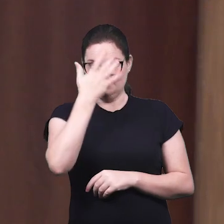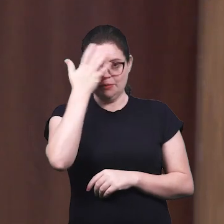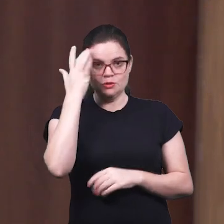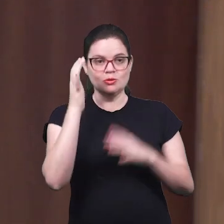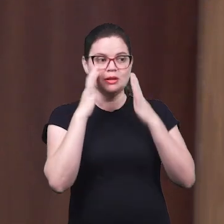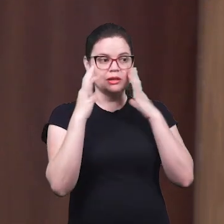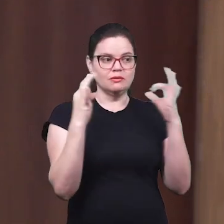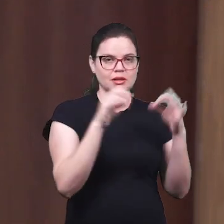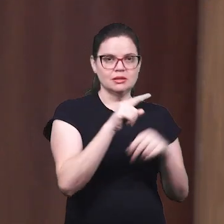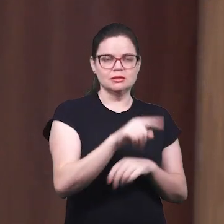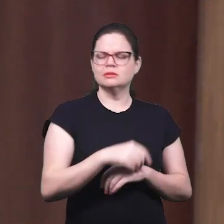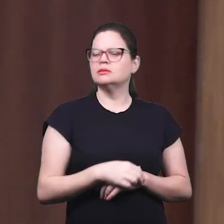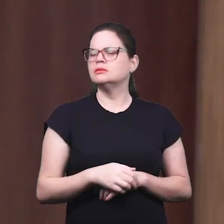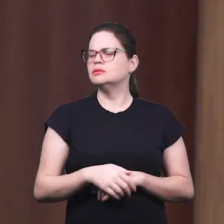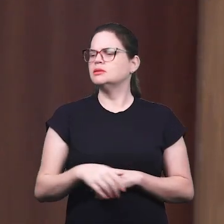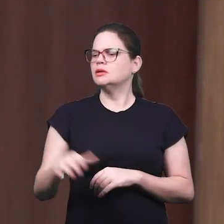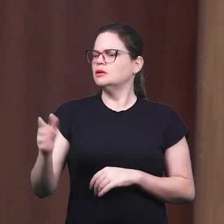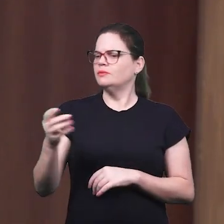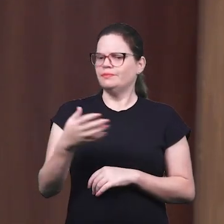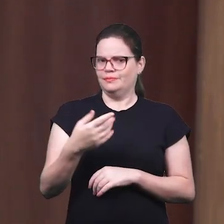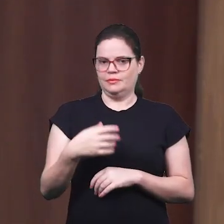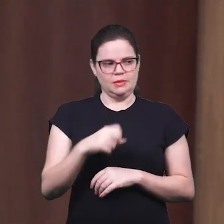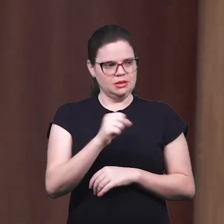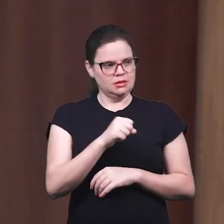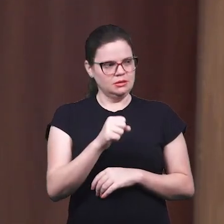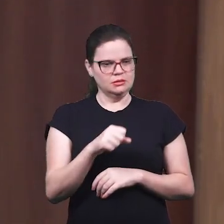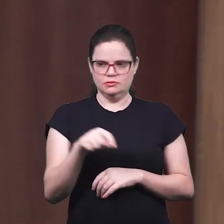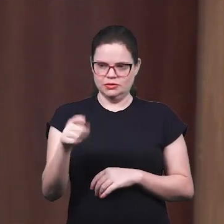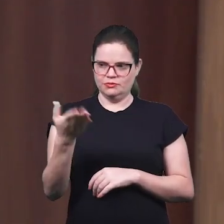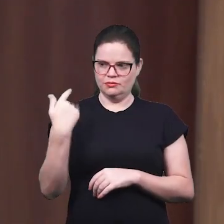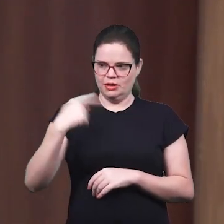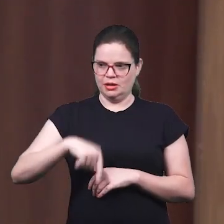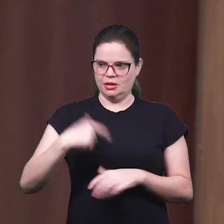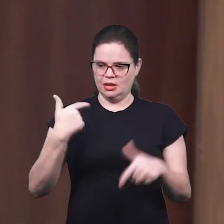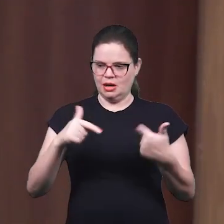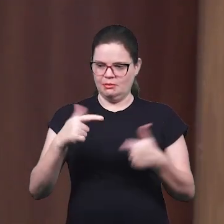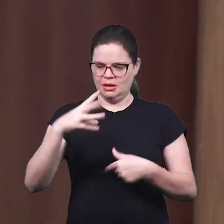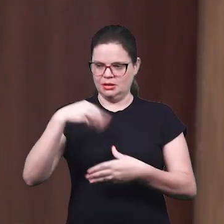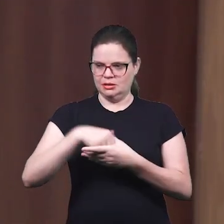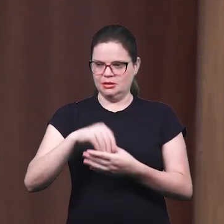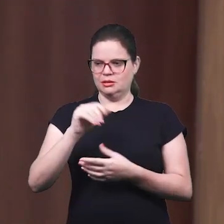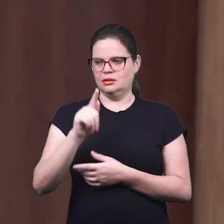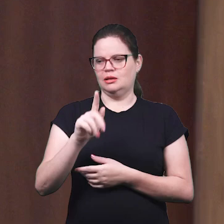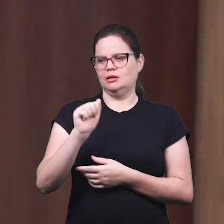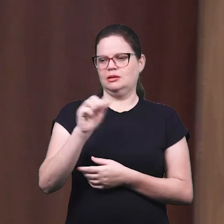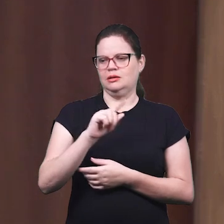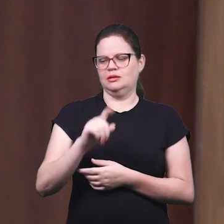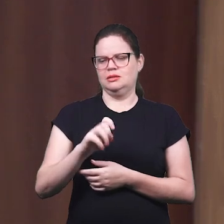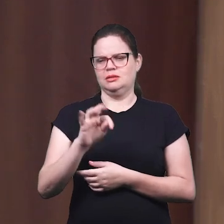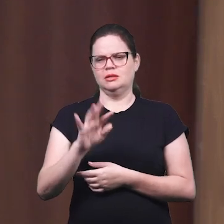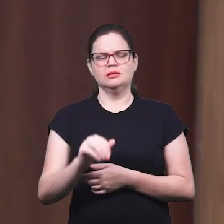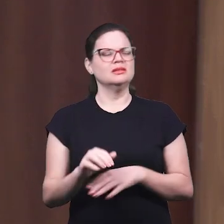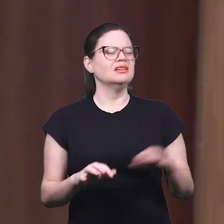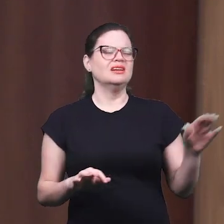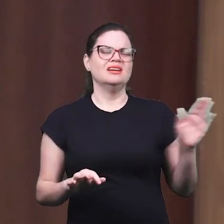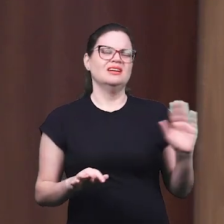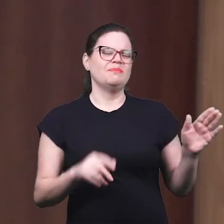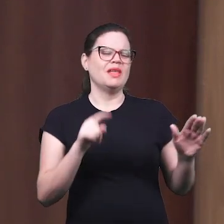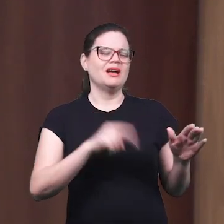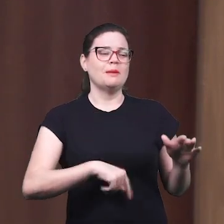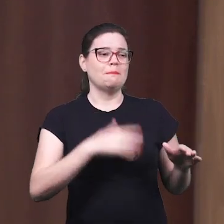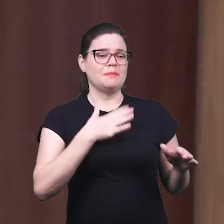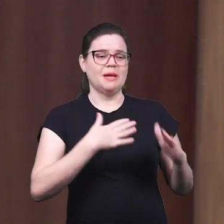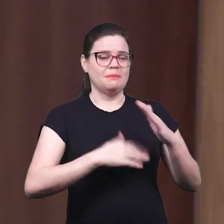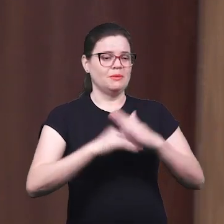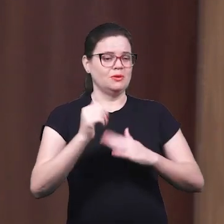quer trabalhar na Gazeta, não? Aí expliquei para ele, seu Gênero, o negócio não é jornalismo. Isso aqui é profissão.